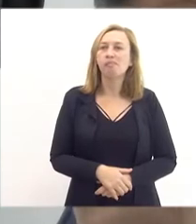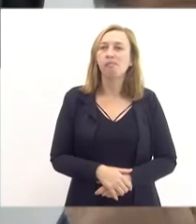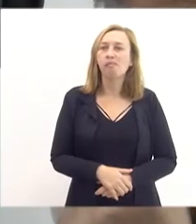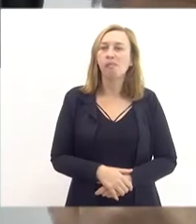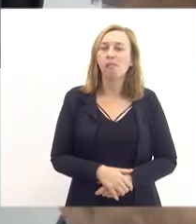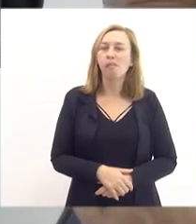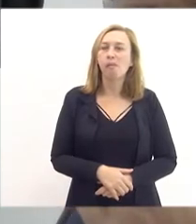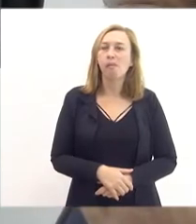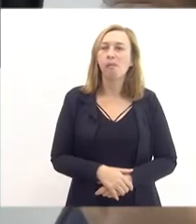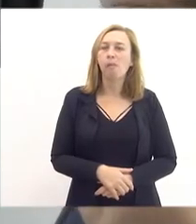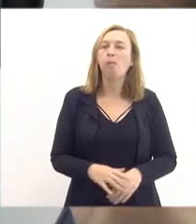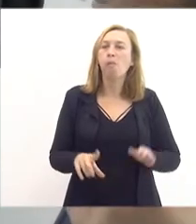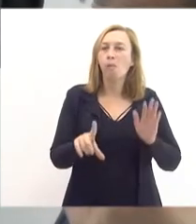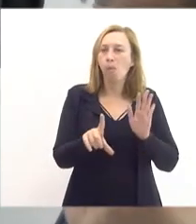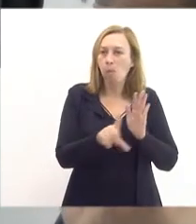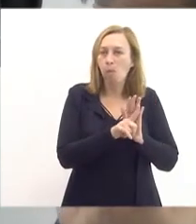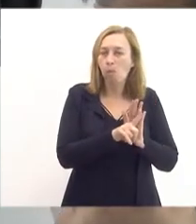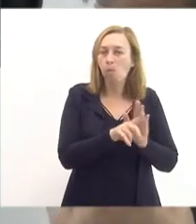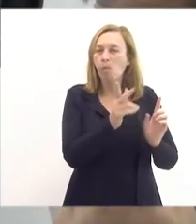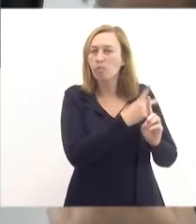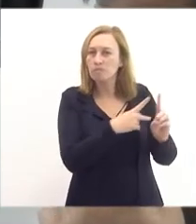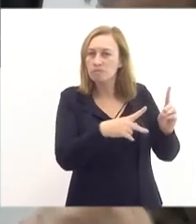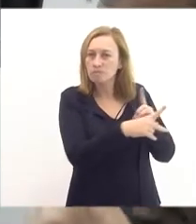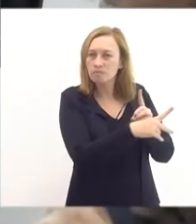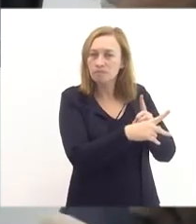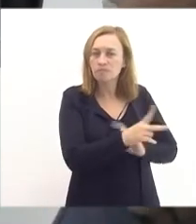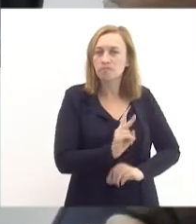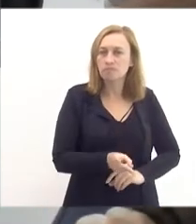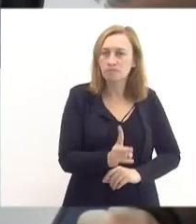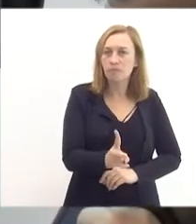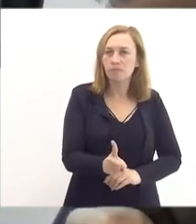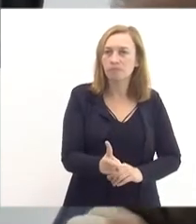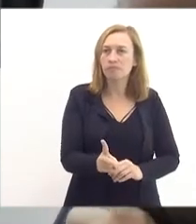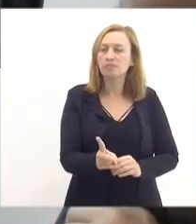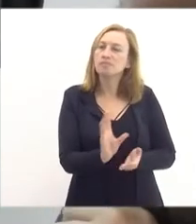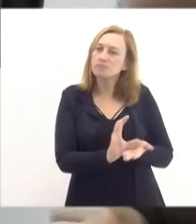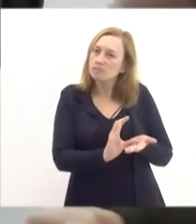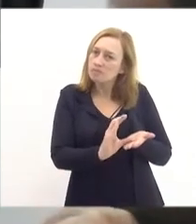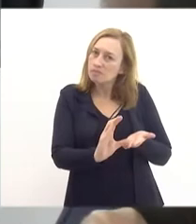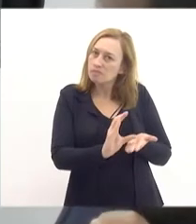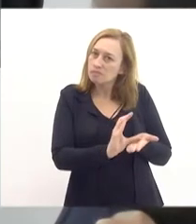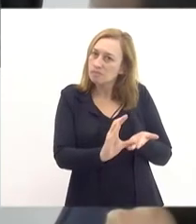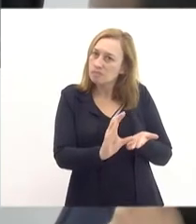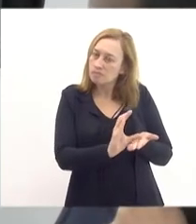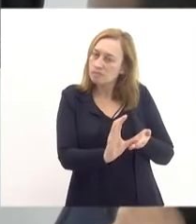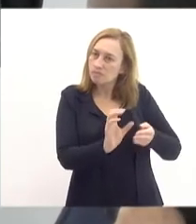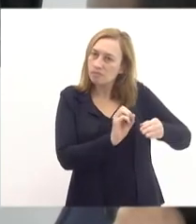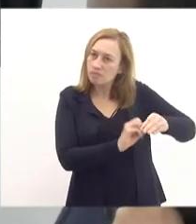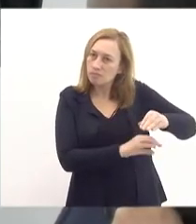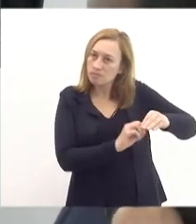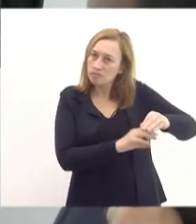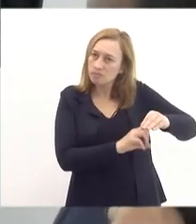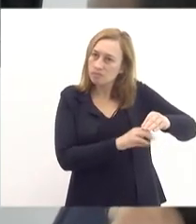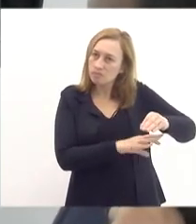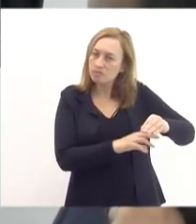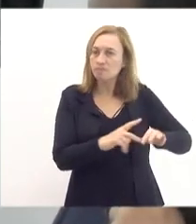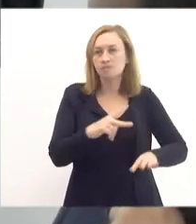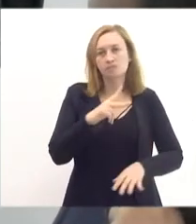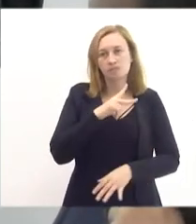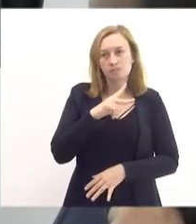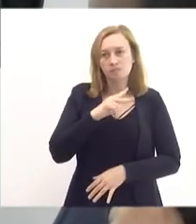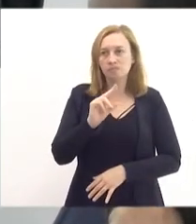pela lei do Rio Previdência, sempre que os recursos das contribuições individuais